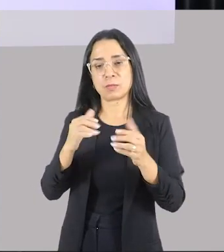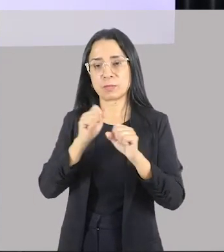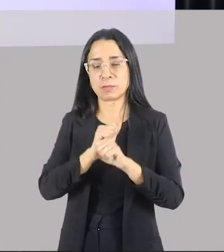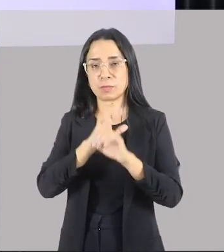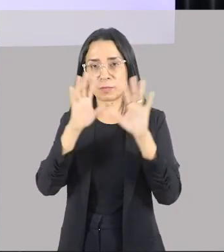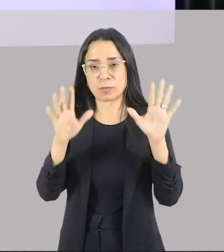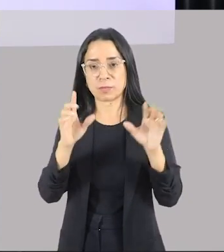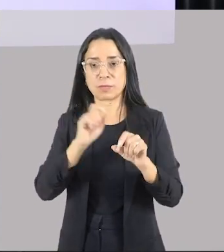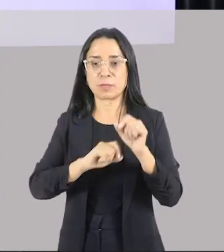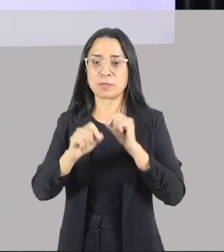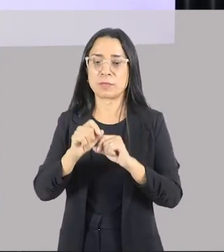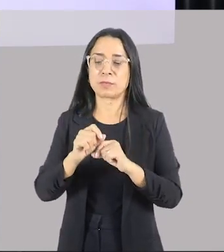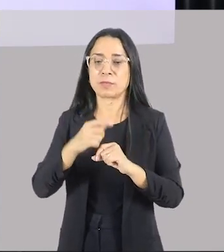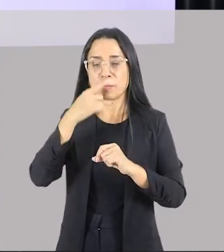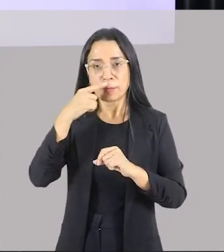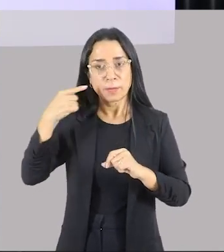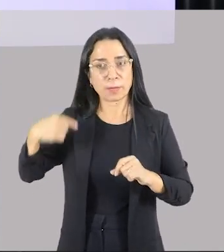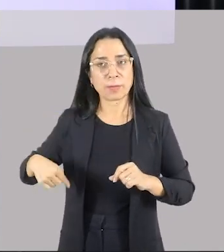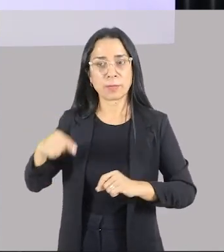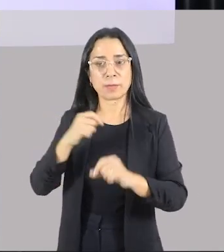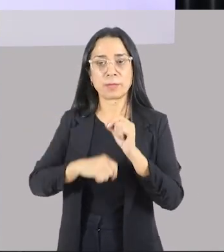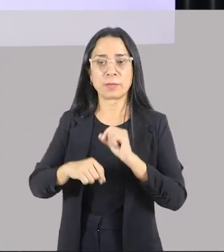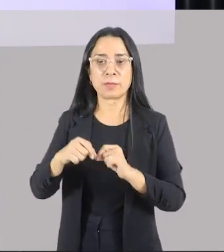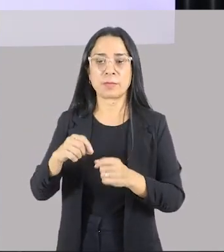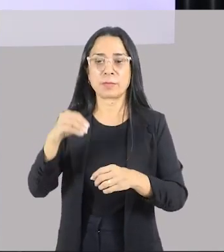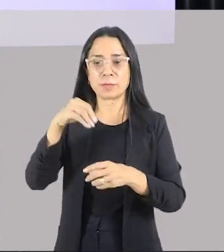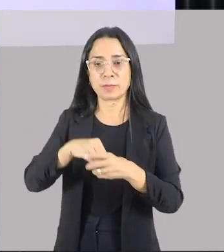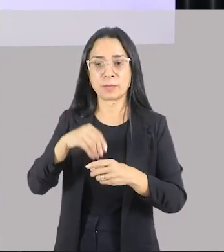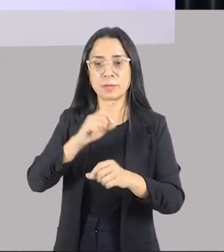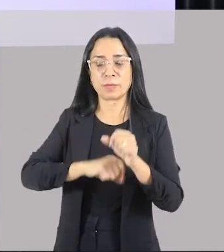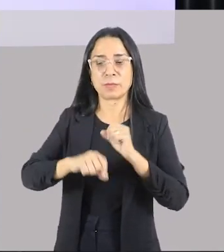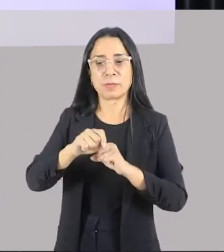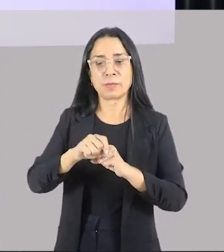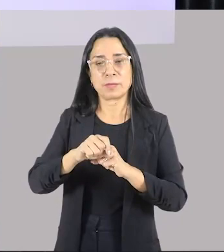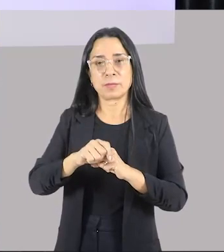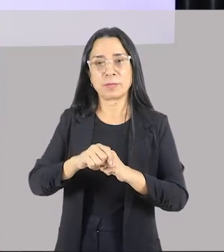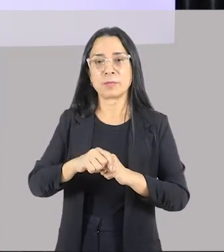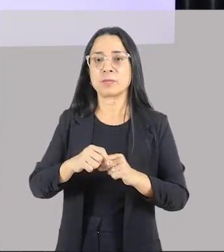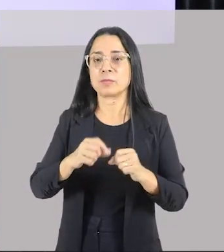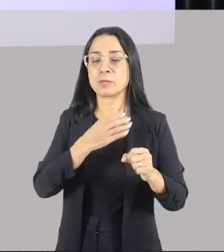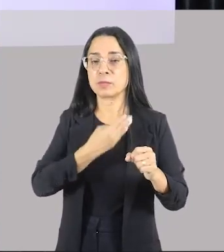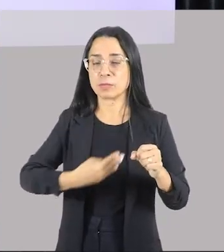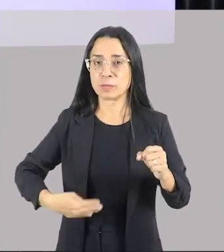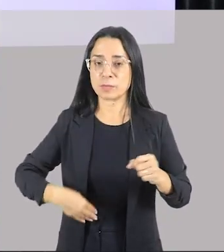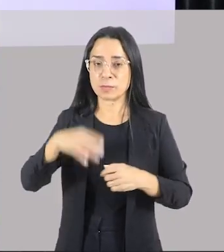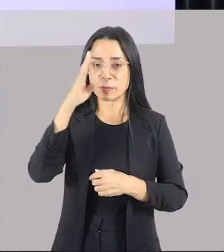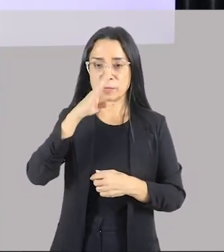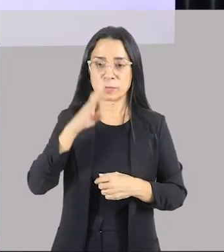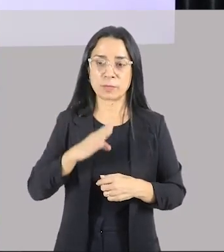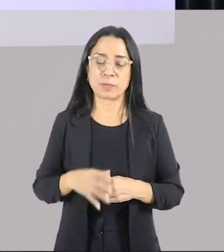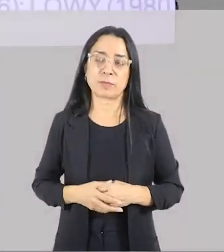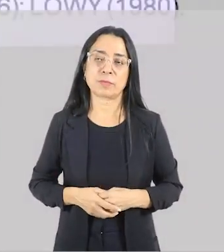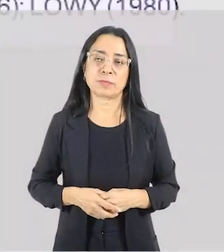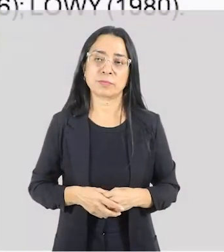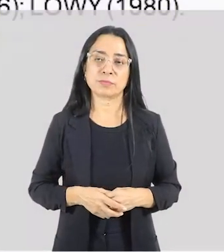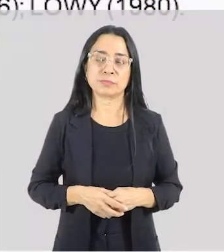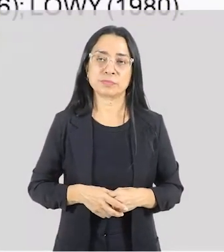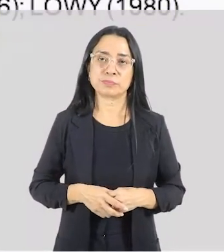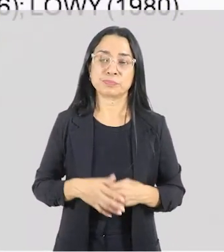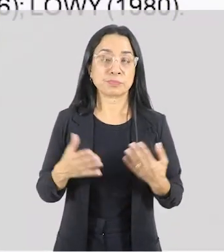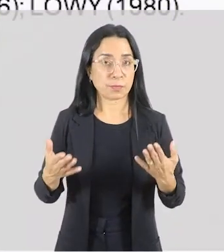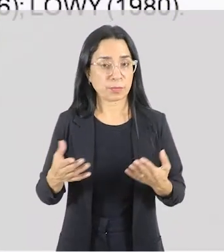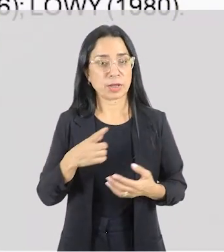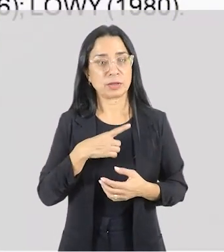o patriarcalismo dentro da figura do Estado brasileiro. Bom, e aí nós temos, então, em 1917,